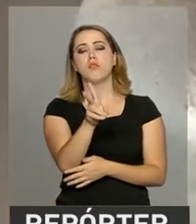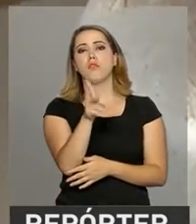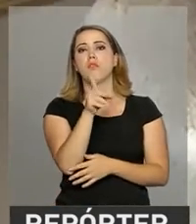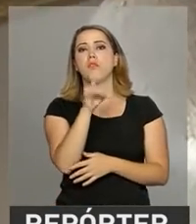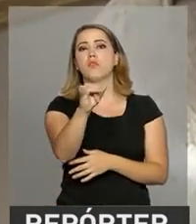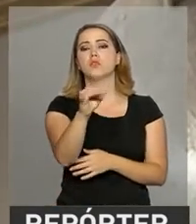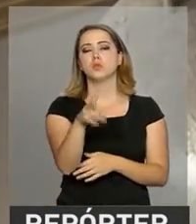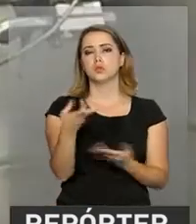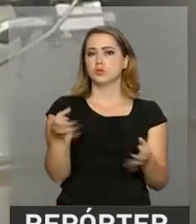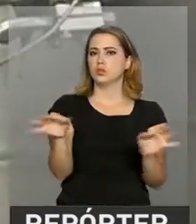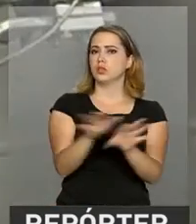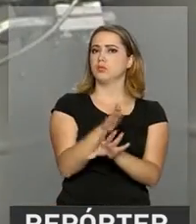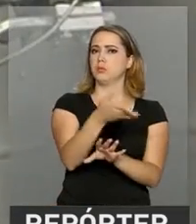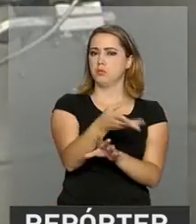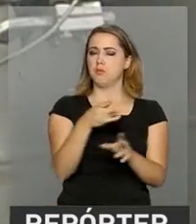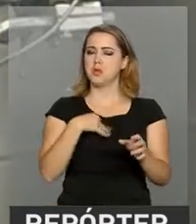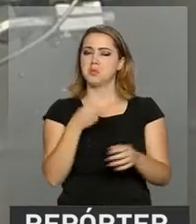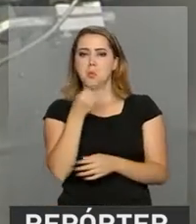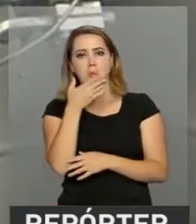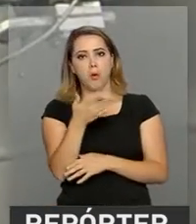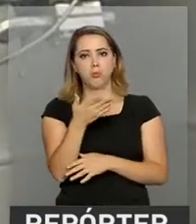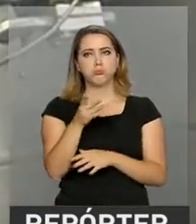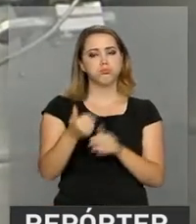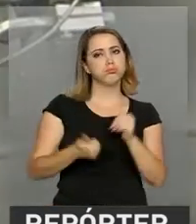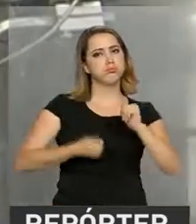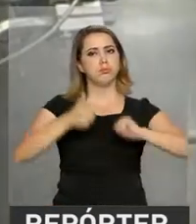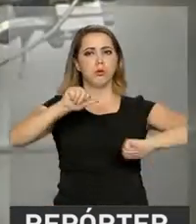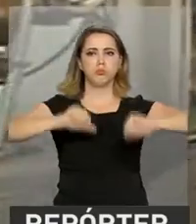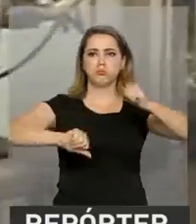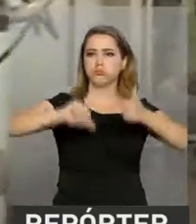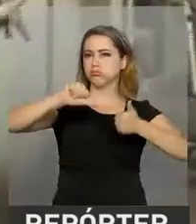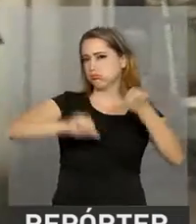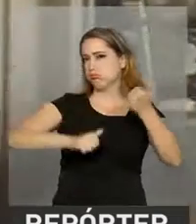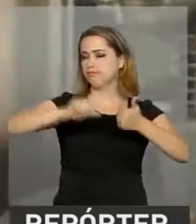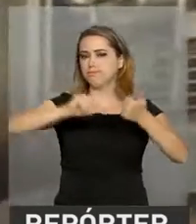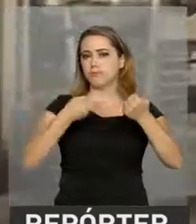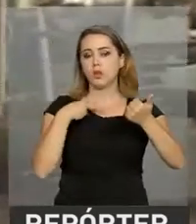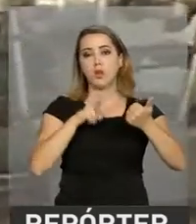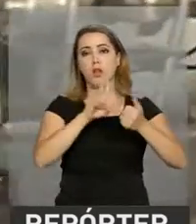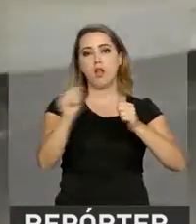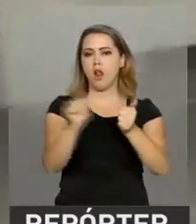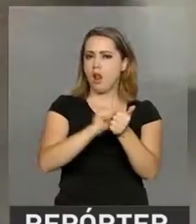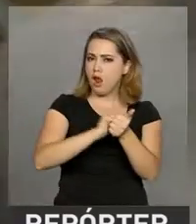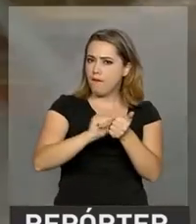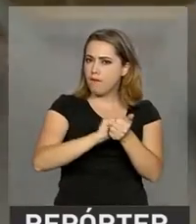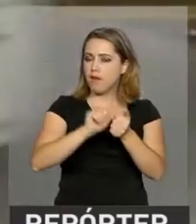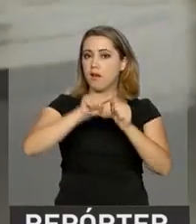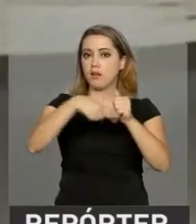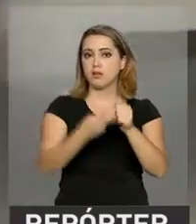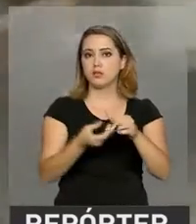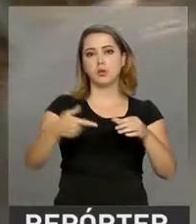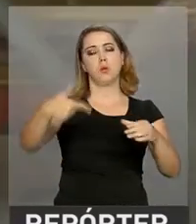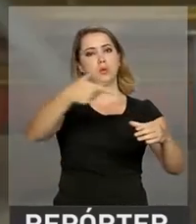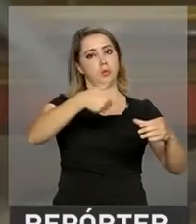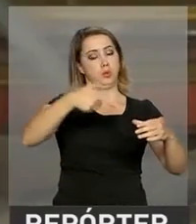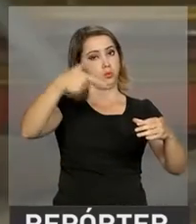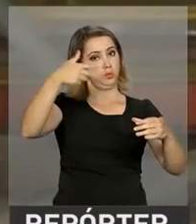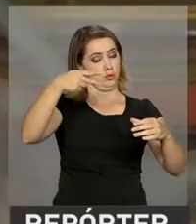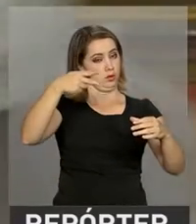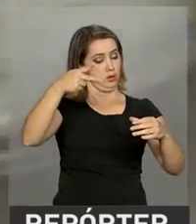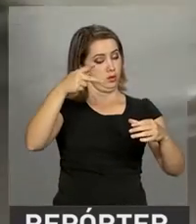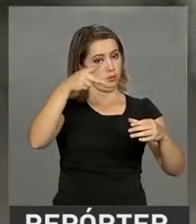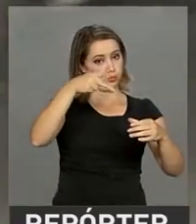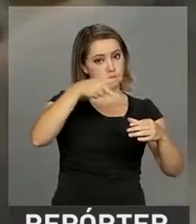estado conservação se aprovados são lavados cheios com glp e passam por uma máquina para